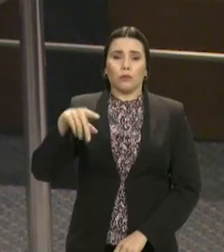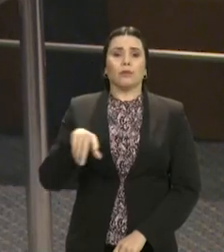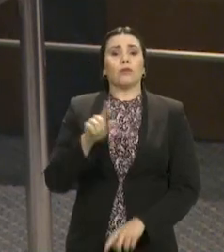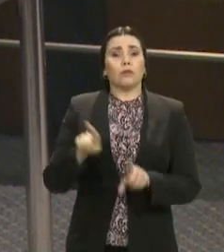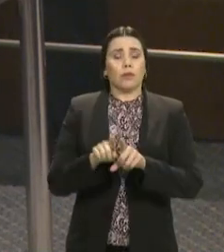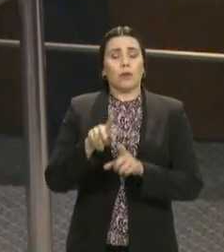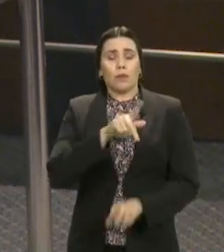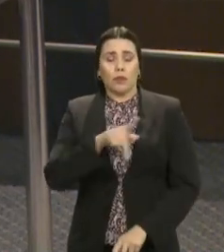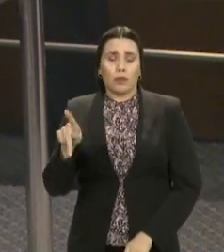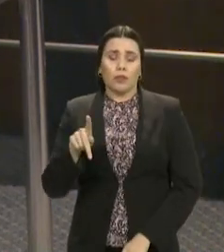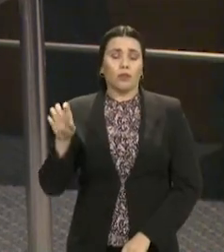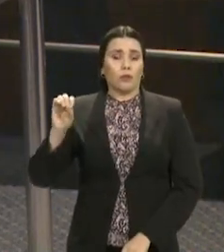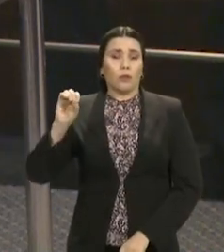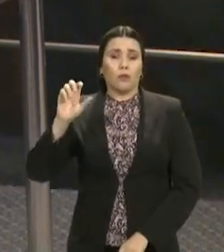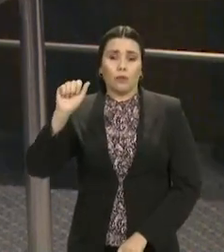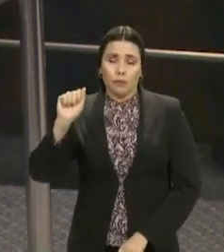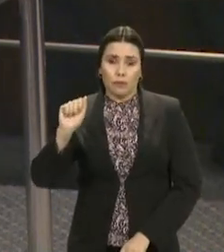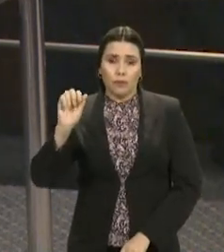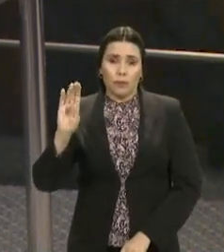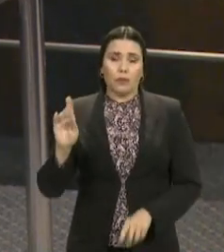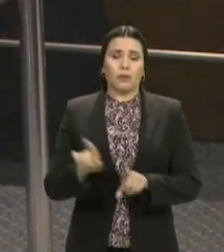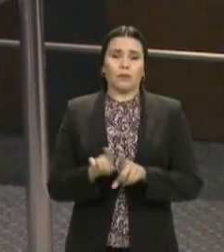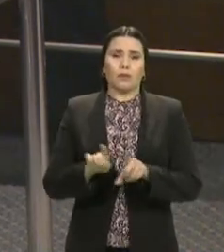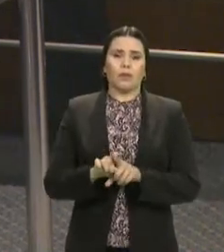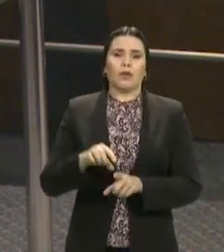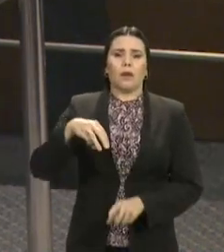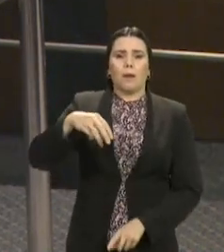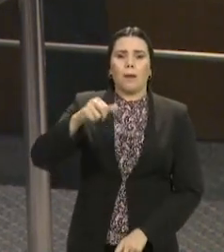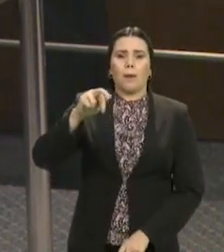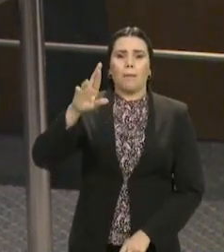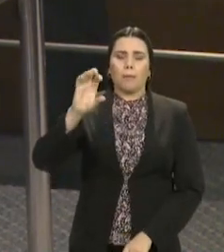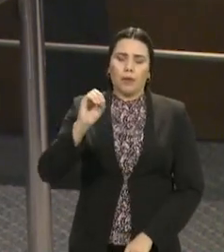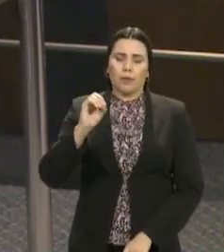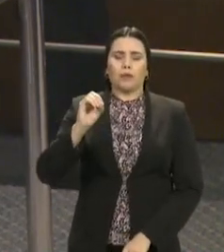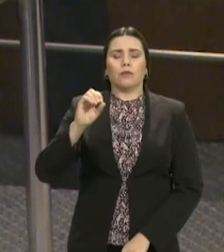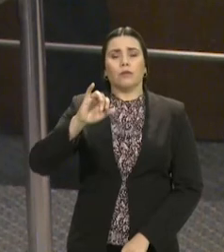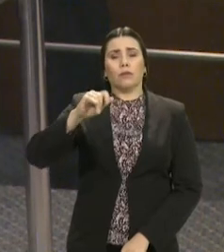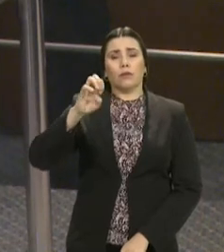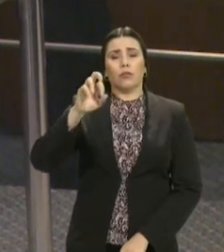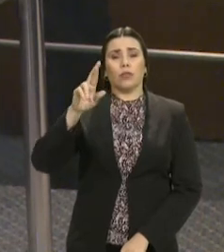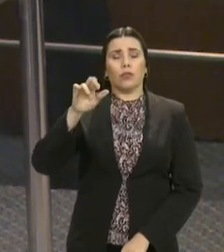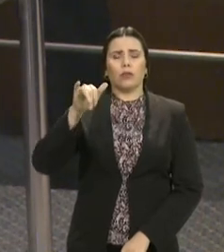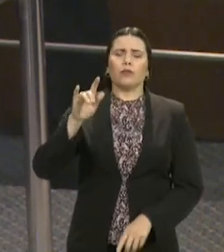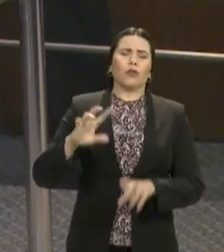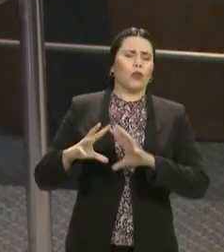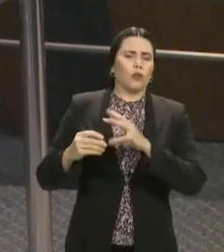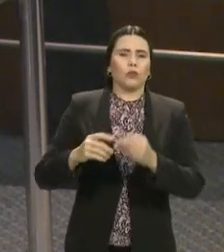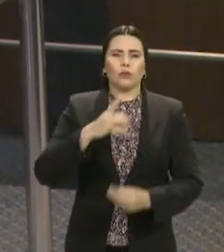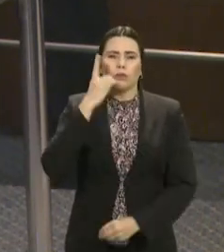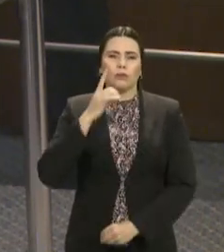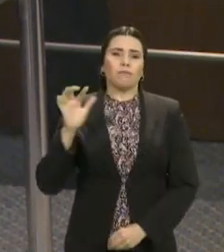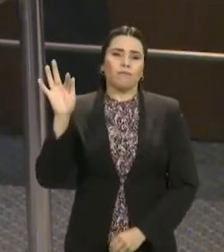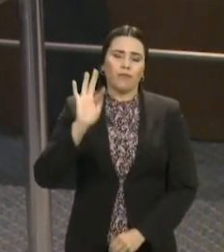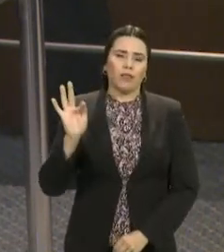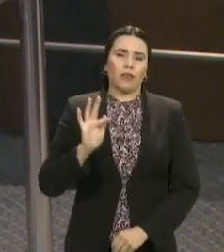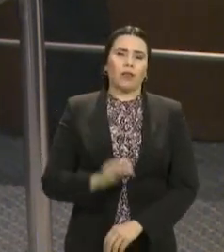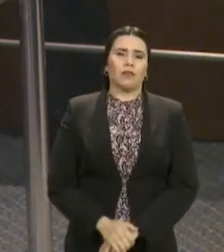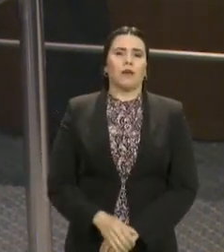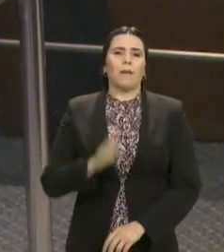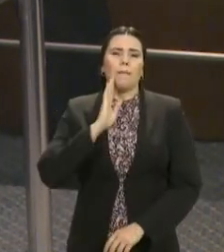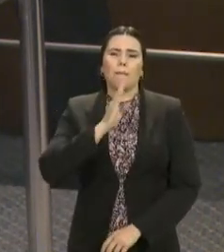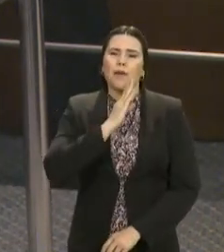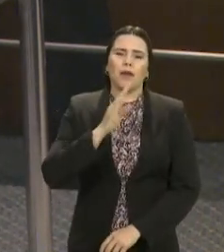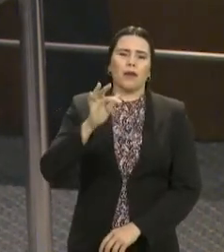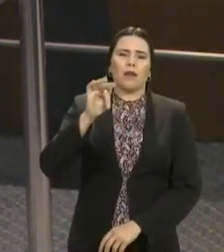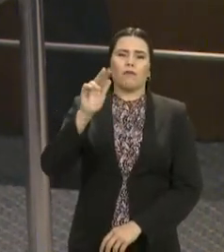cumprimentar os deputados federais, na pessoa do Márcio Gerri, o Fuca, Rubem Júnior, Zé Carlos, Bira, enfim, cumprimentar a minha